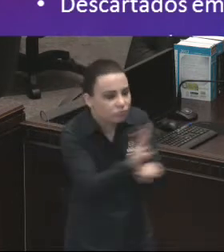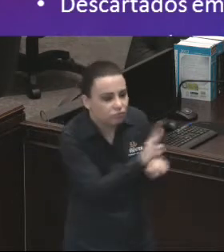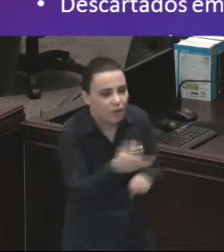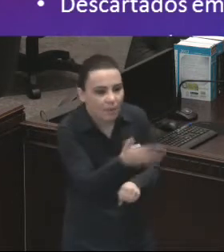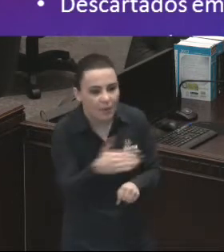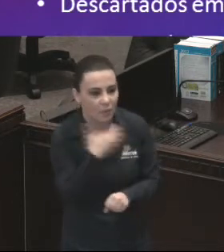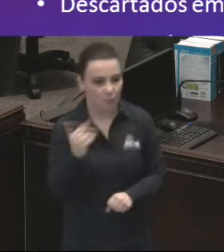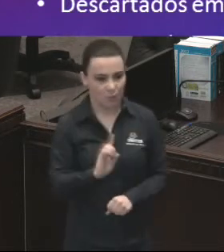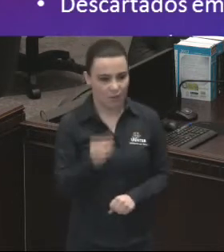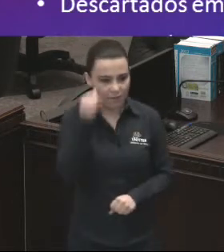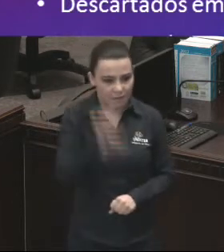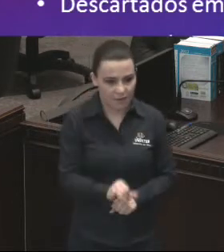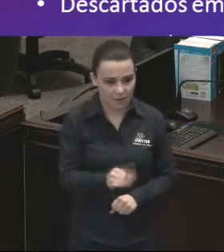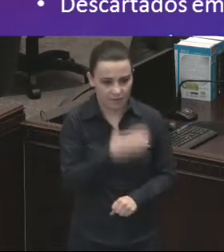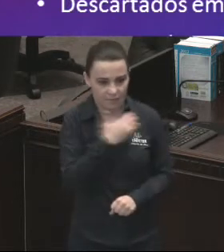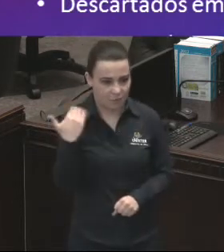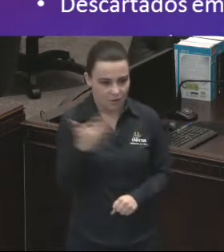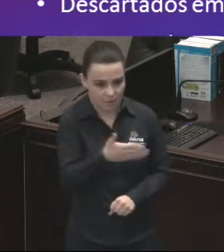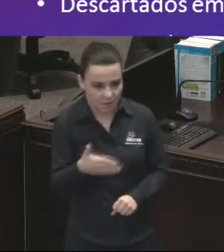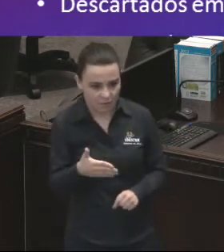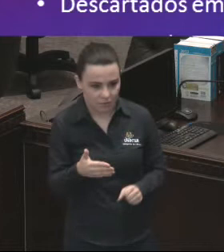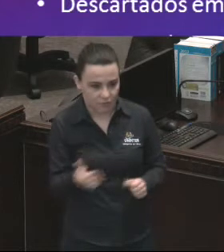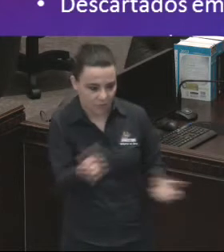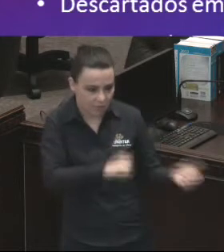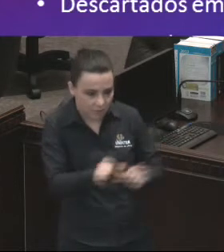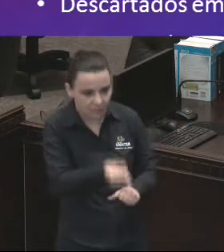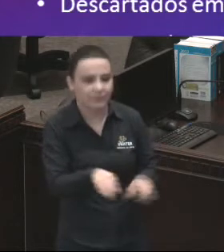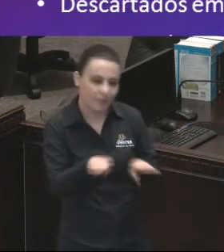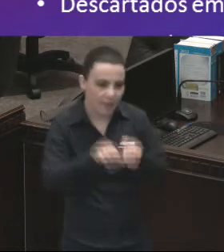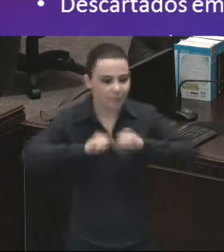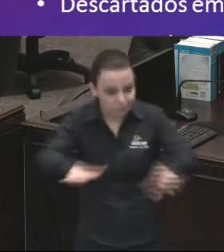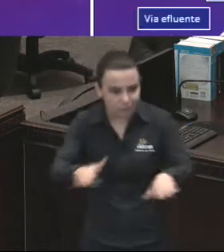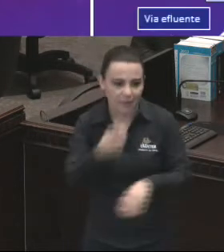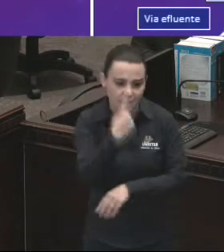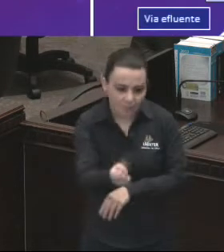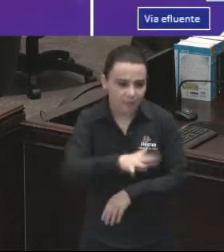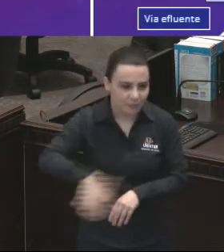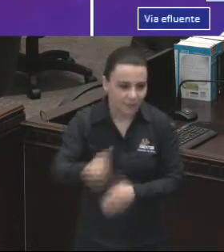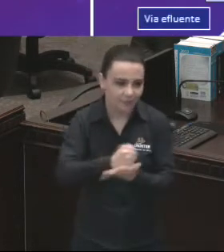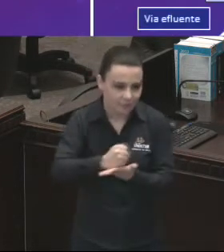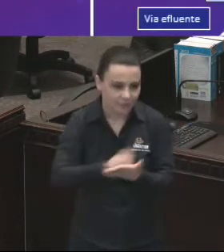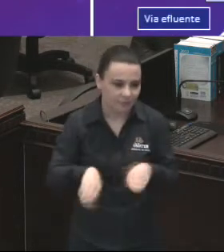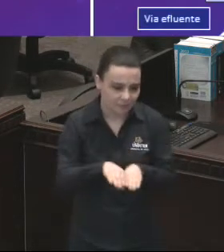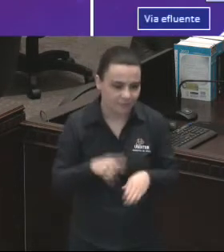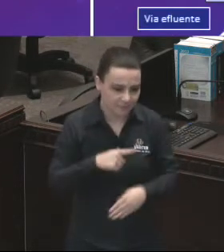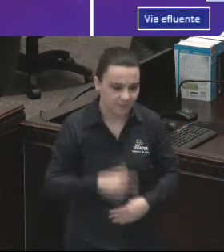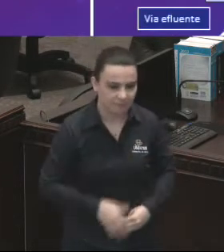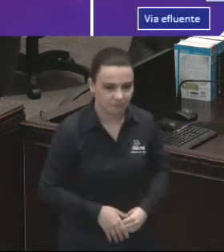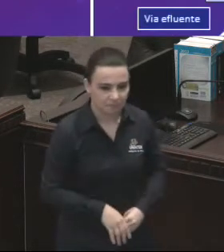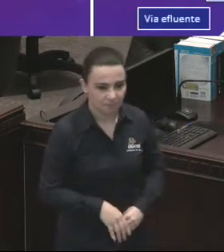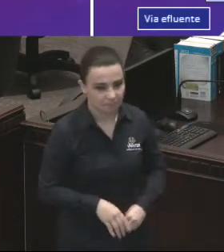grande. E efluentes de indústrias farmacêuticas, como era de se esperar. Tá ok? Bom, então